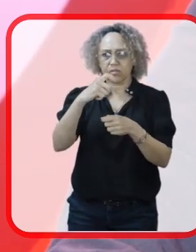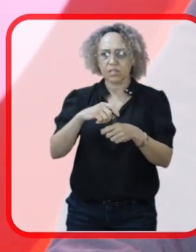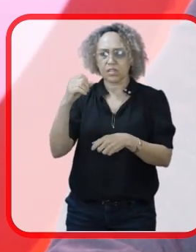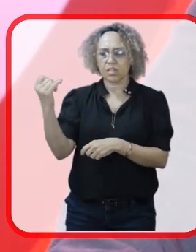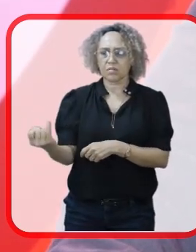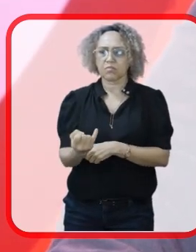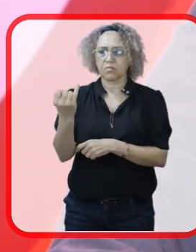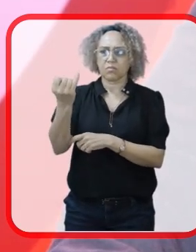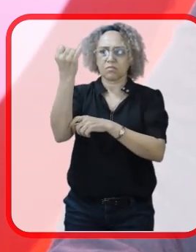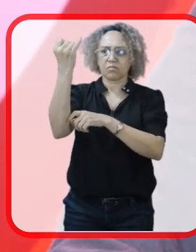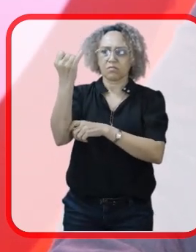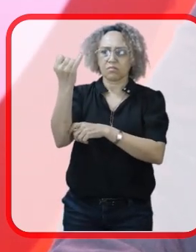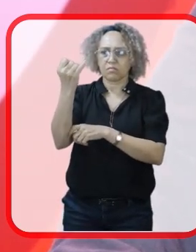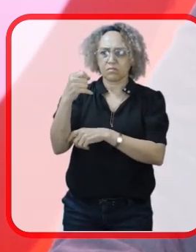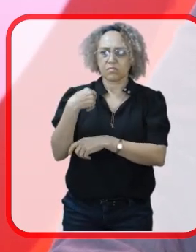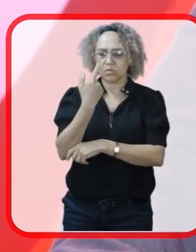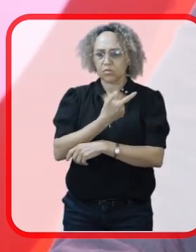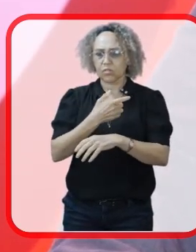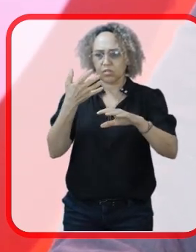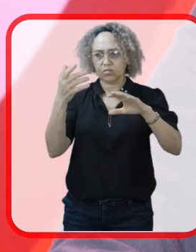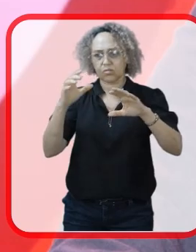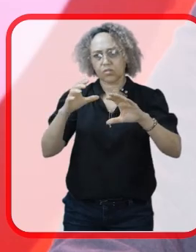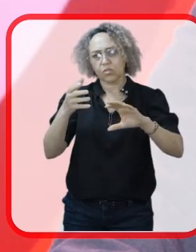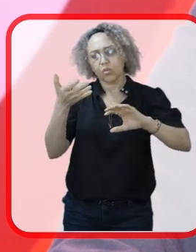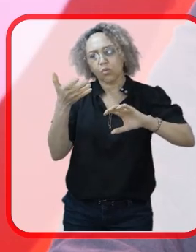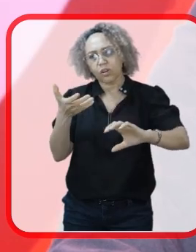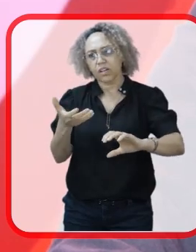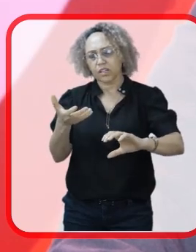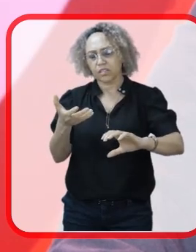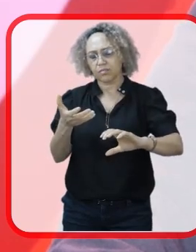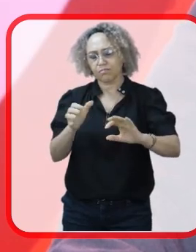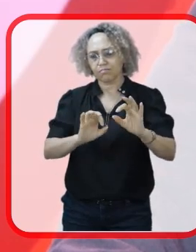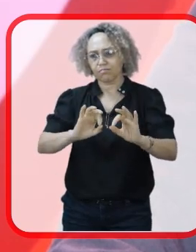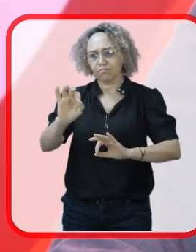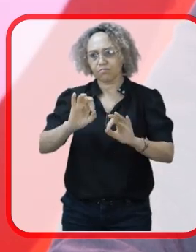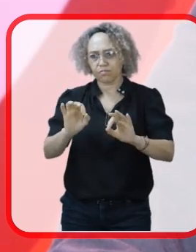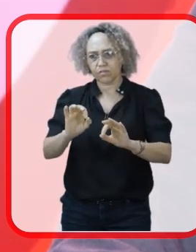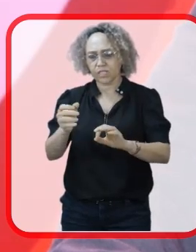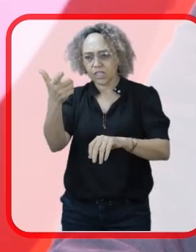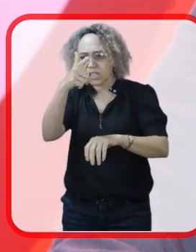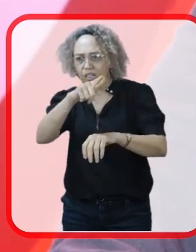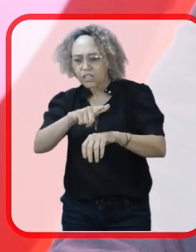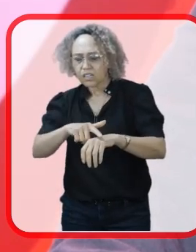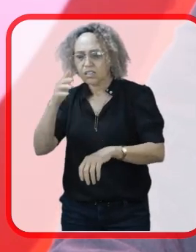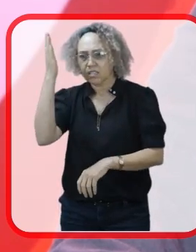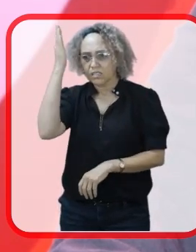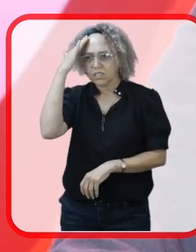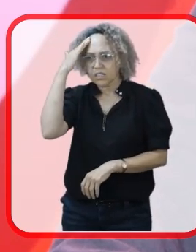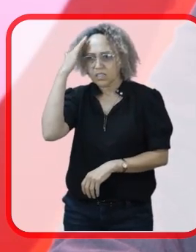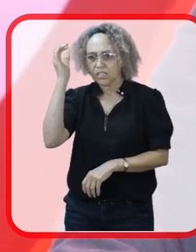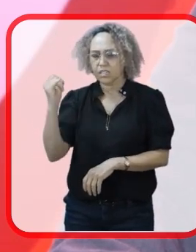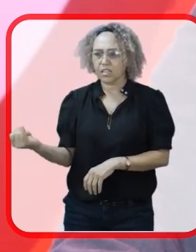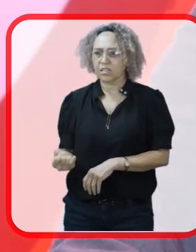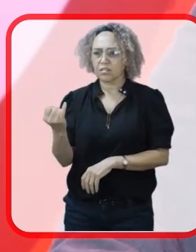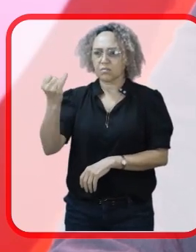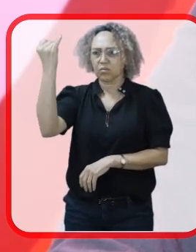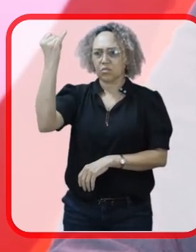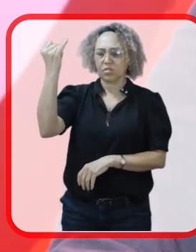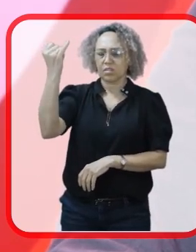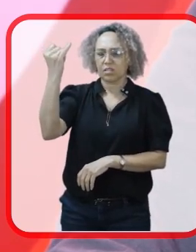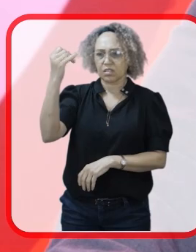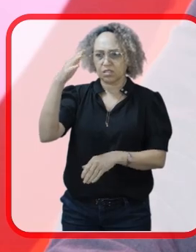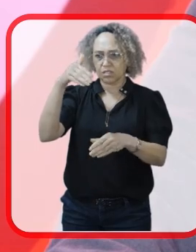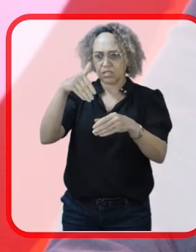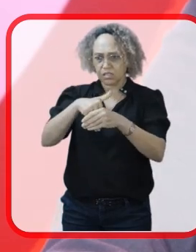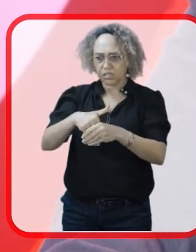nosso Congresso. Repito, sei da importância das eleições de 26, portanto, é o centro da